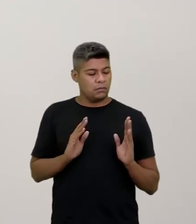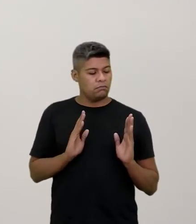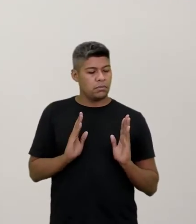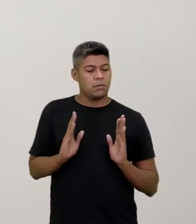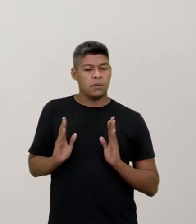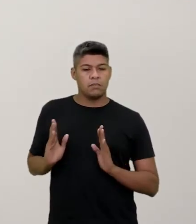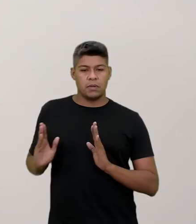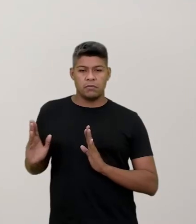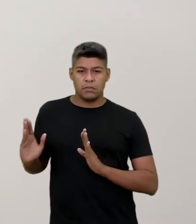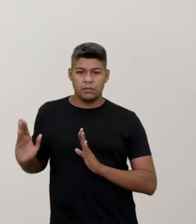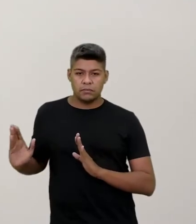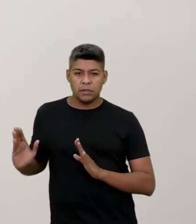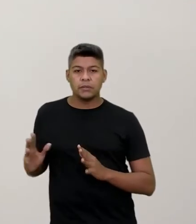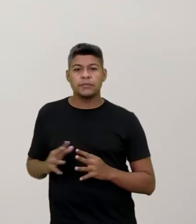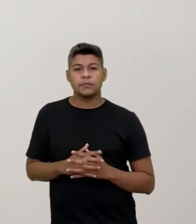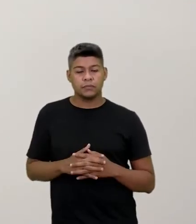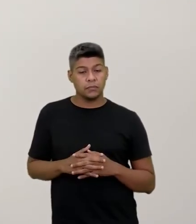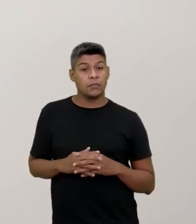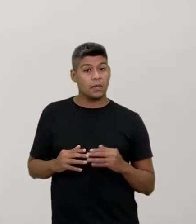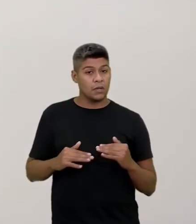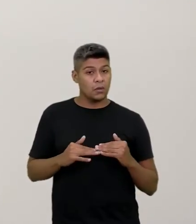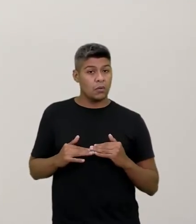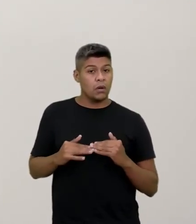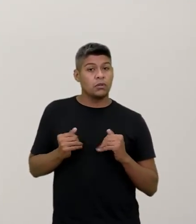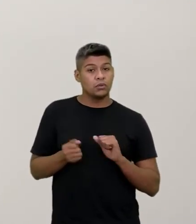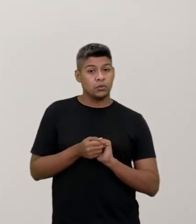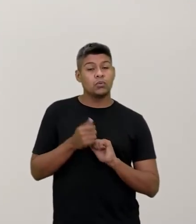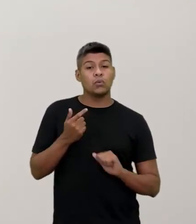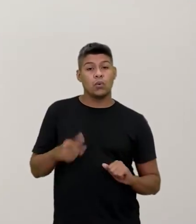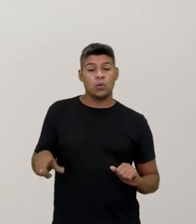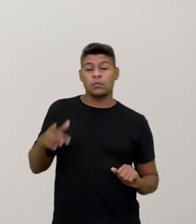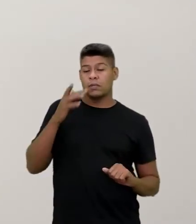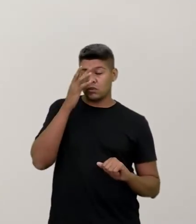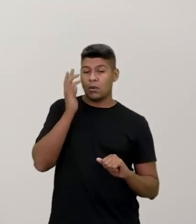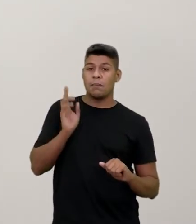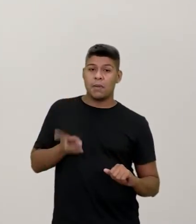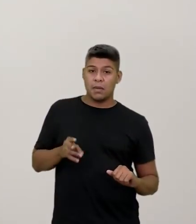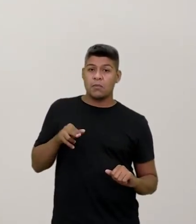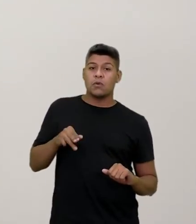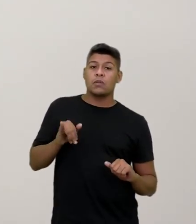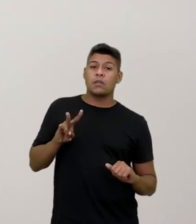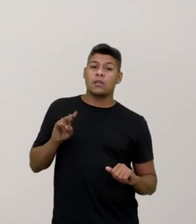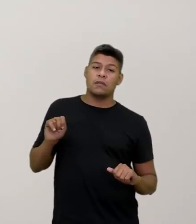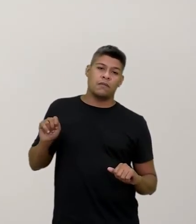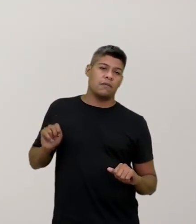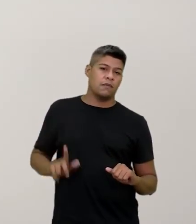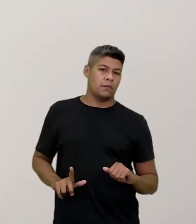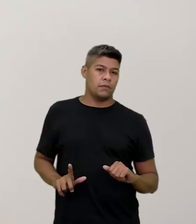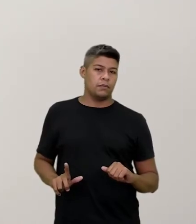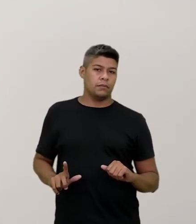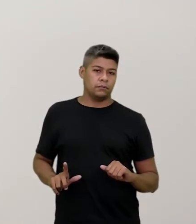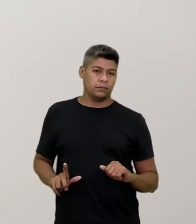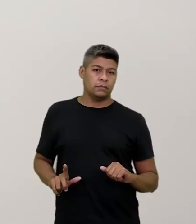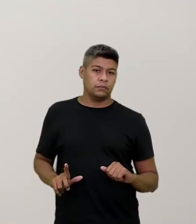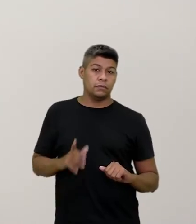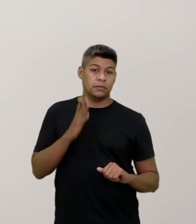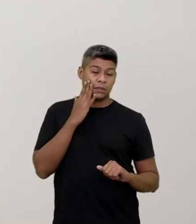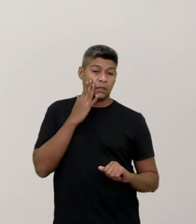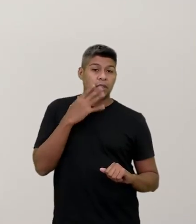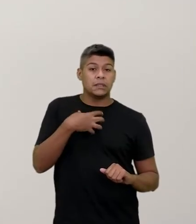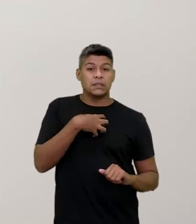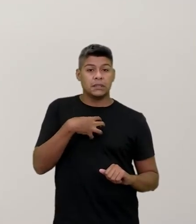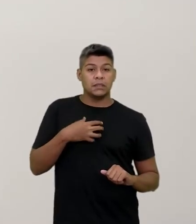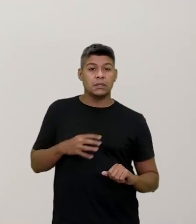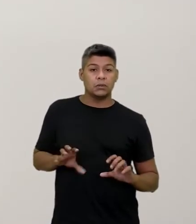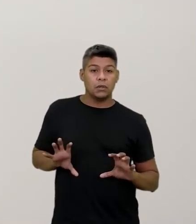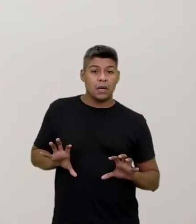Ele é colocado num páreo com outro lutador do mesmo nível, da mesma categoria que ele. Então, é nesse sentido, mas não